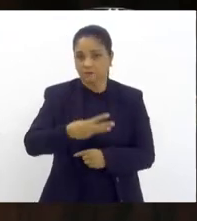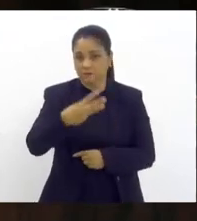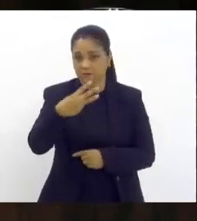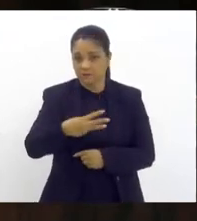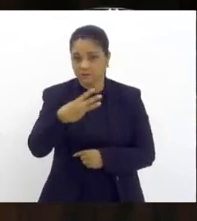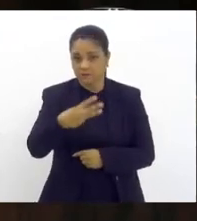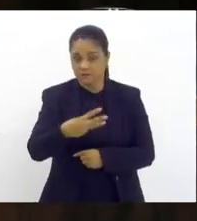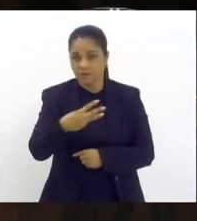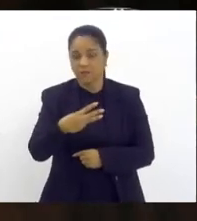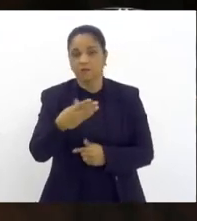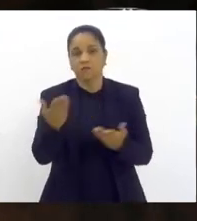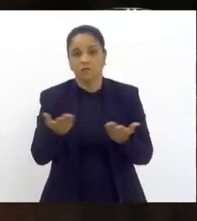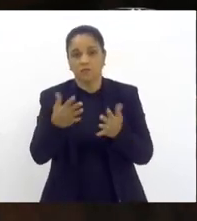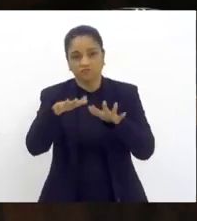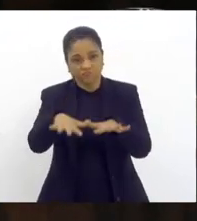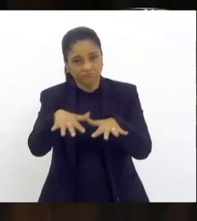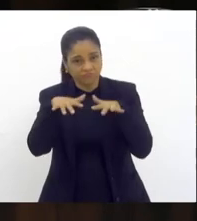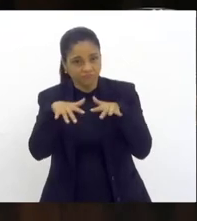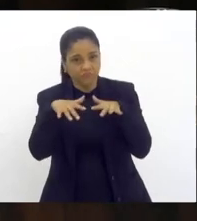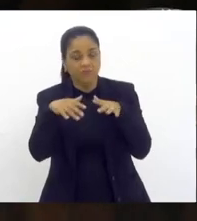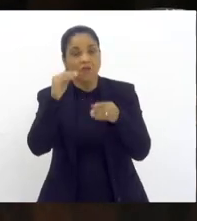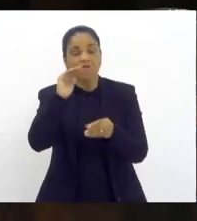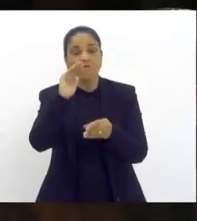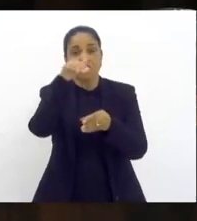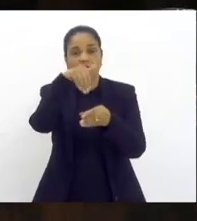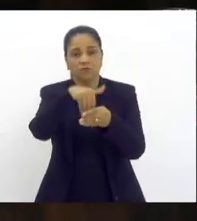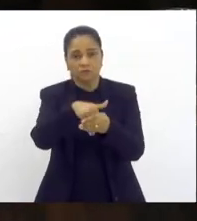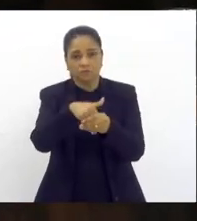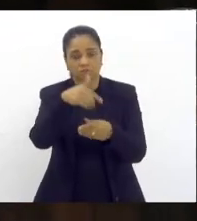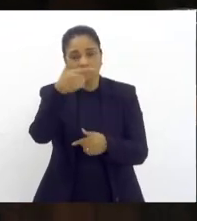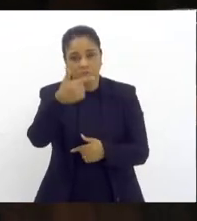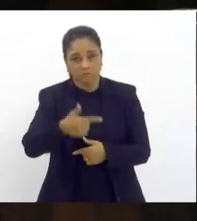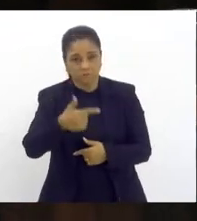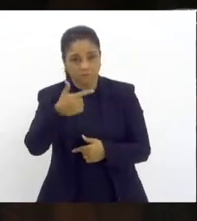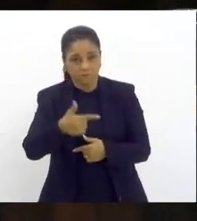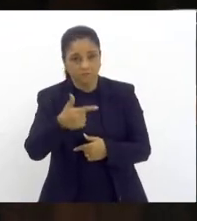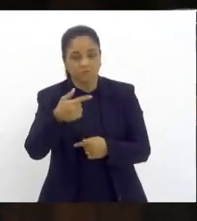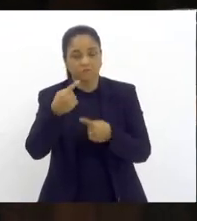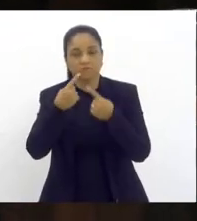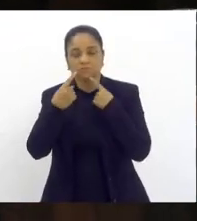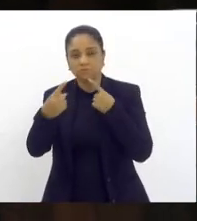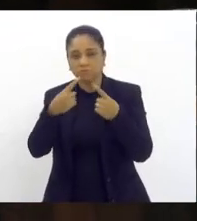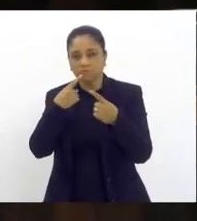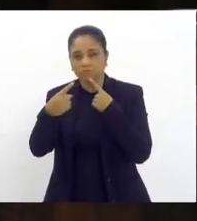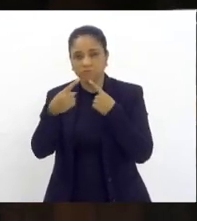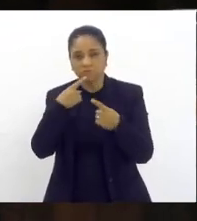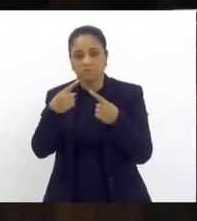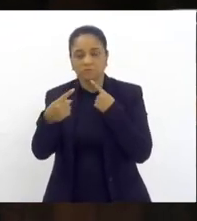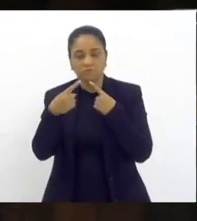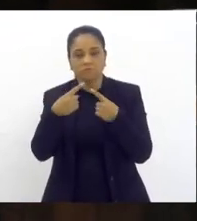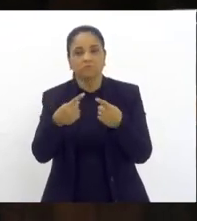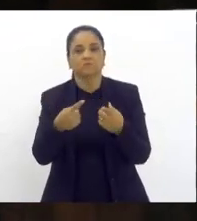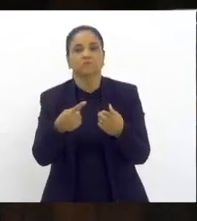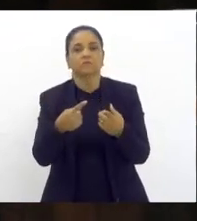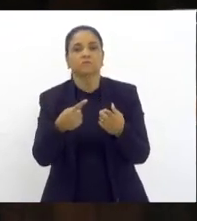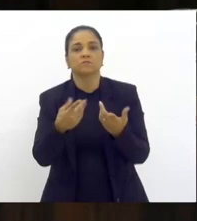em tramitação ordinária, em votação, segunda discussão e redação do vencido. Assim...